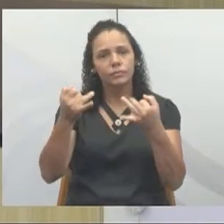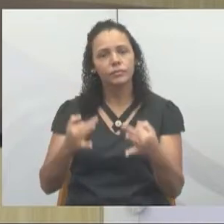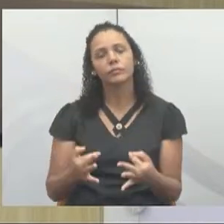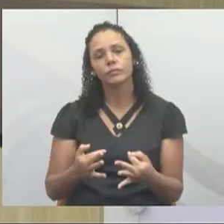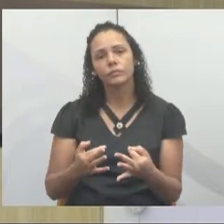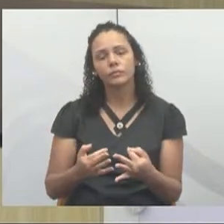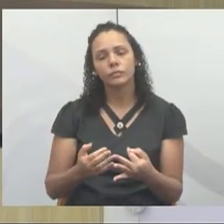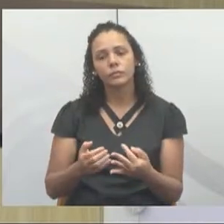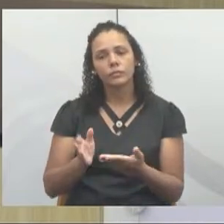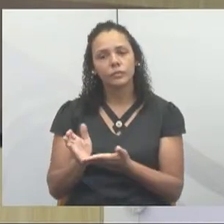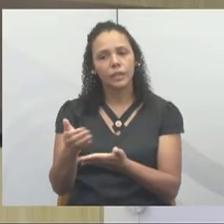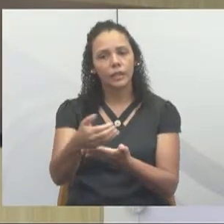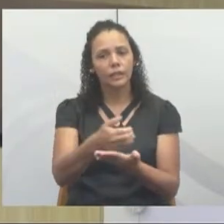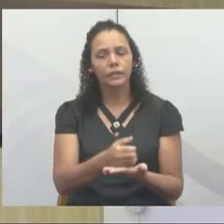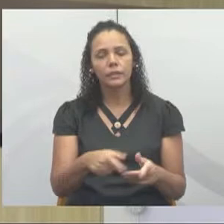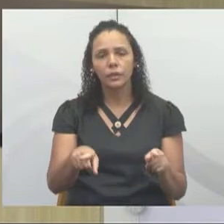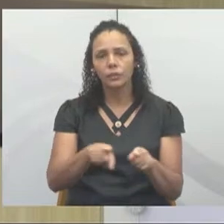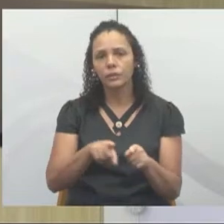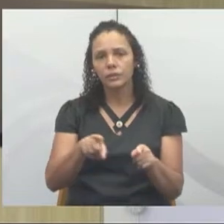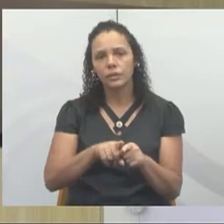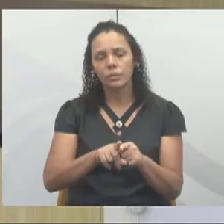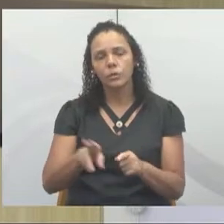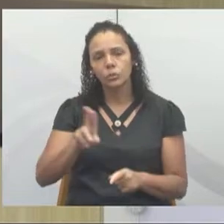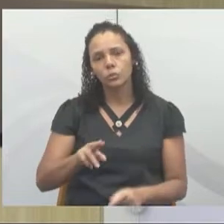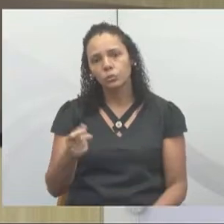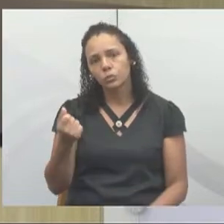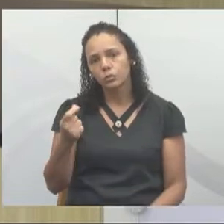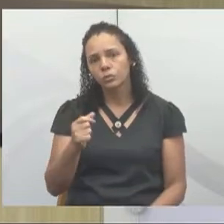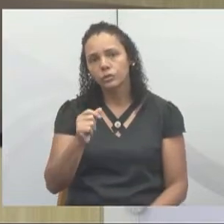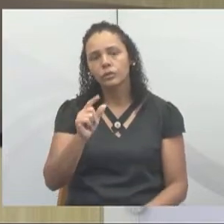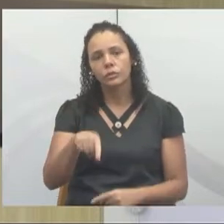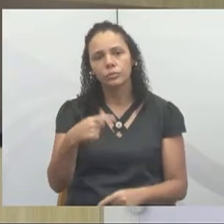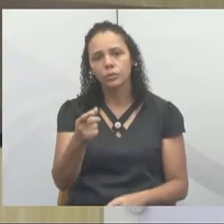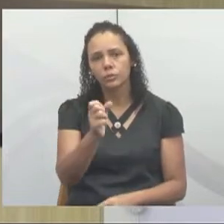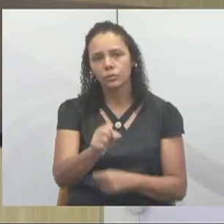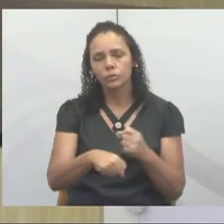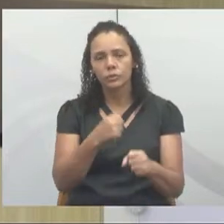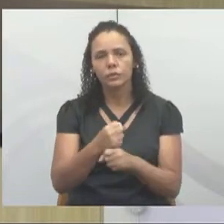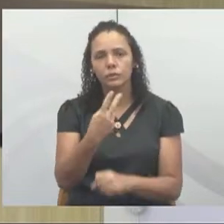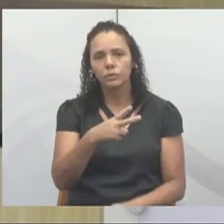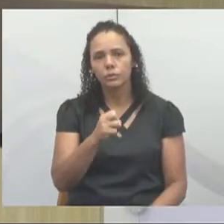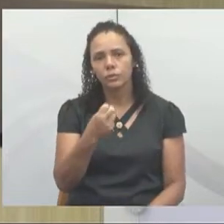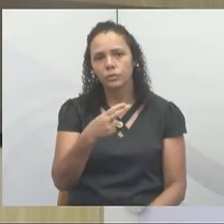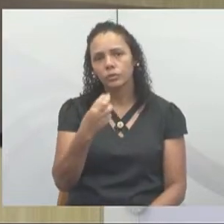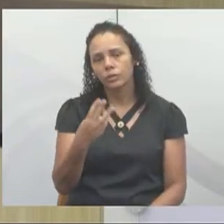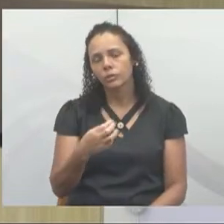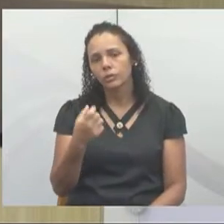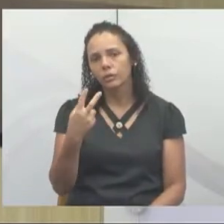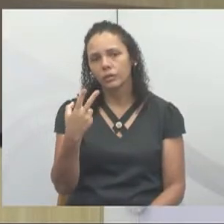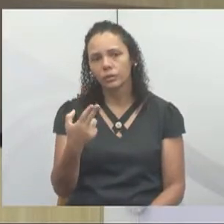a despesa do município de Jacareí para o exercício 2024, conforme edital número